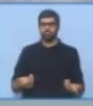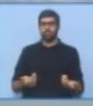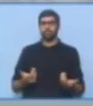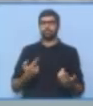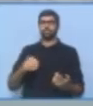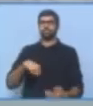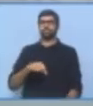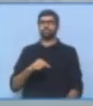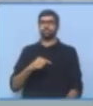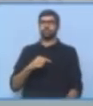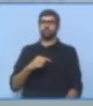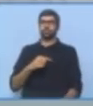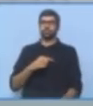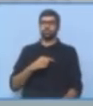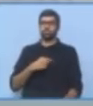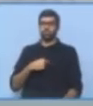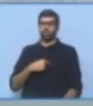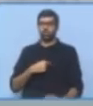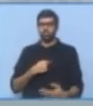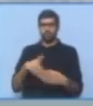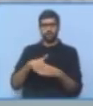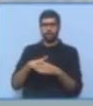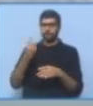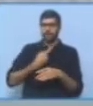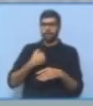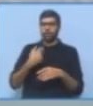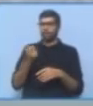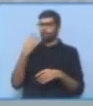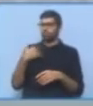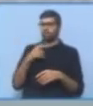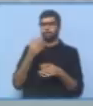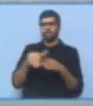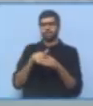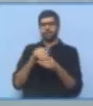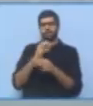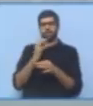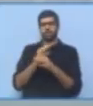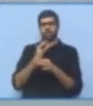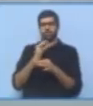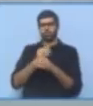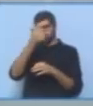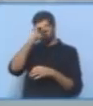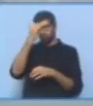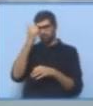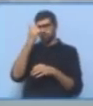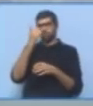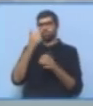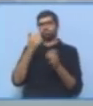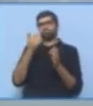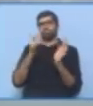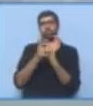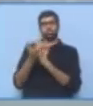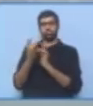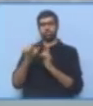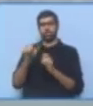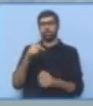nós envolvermos. Ainda há pouco tempo também tive a graça de participar nas celebrações do Domingo de Cristo Rei, em